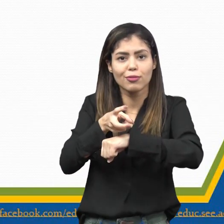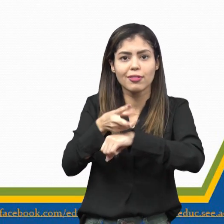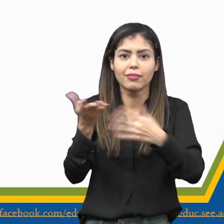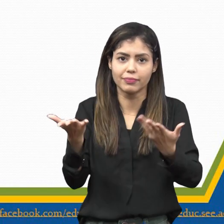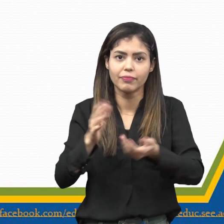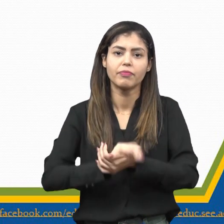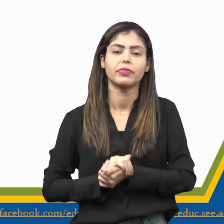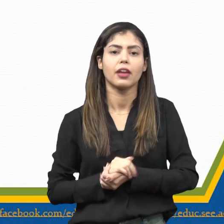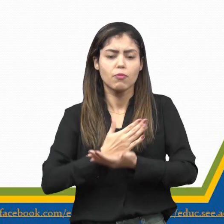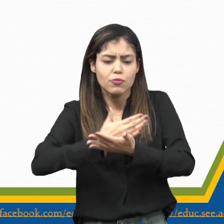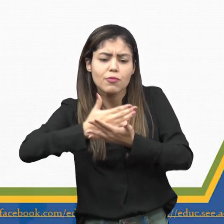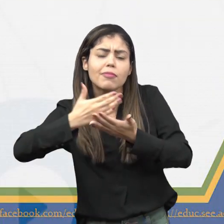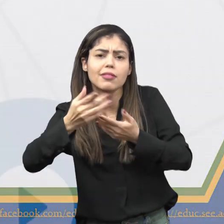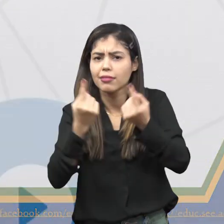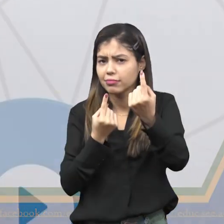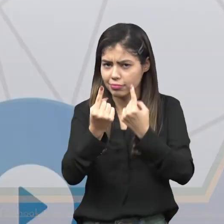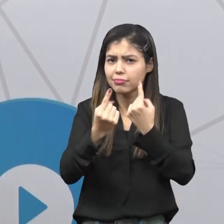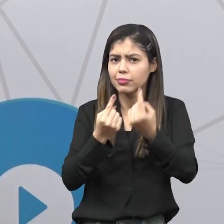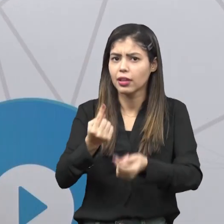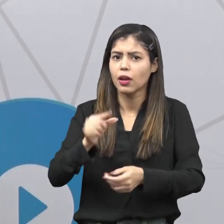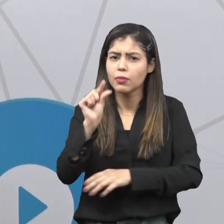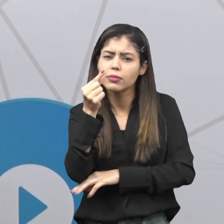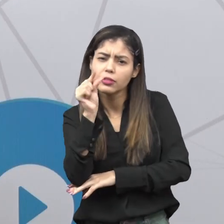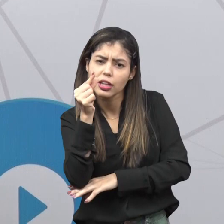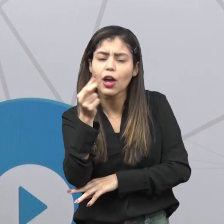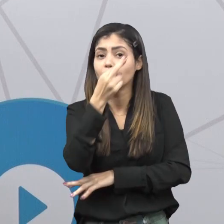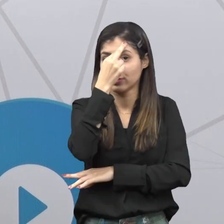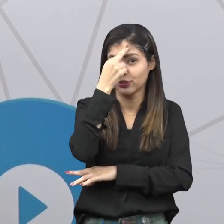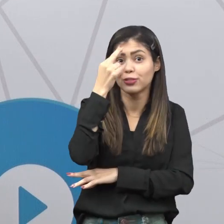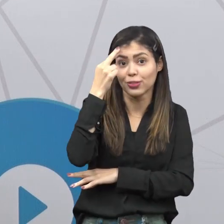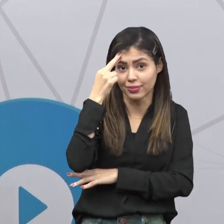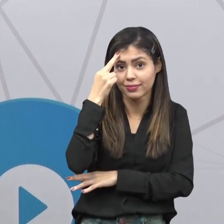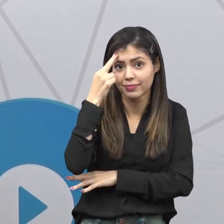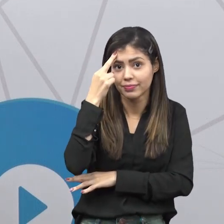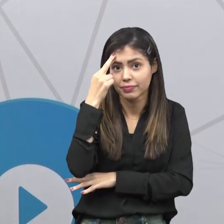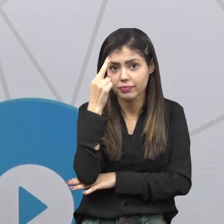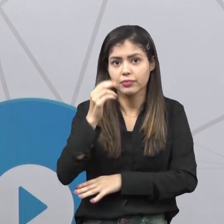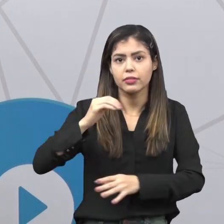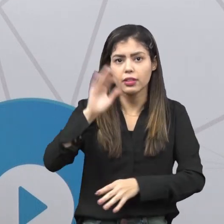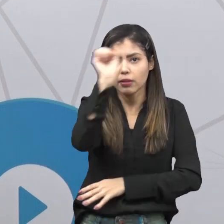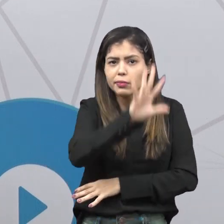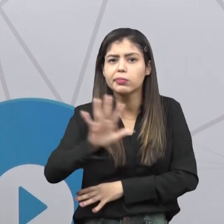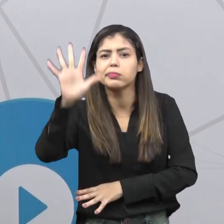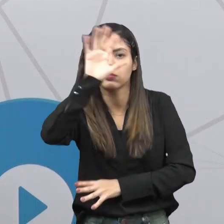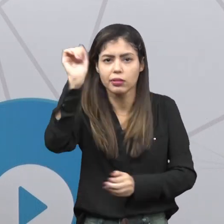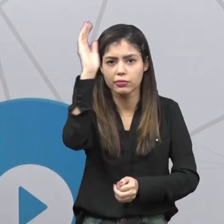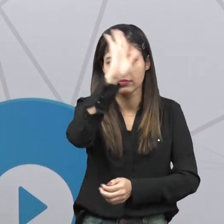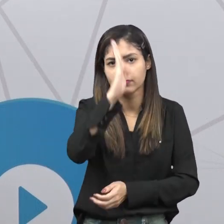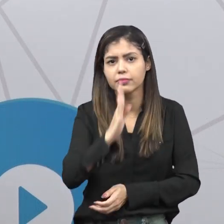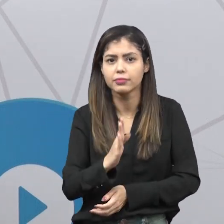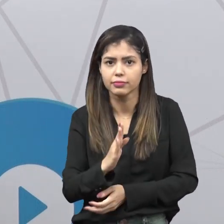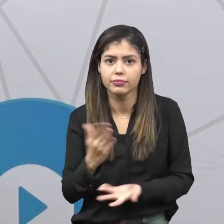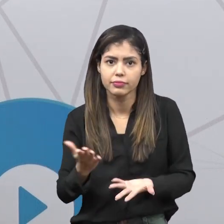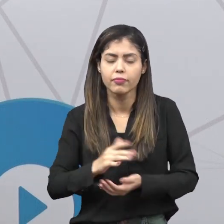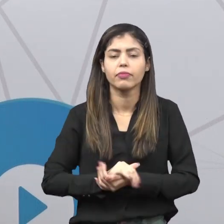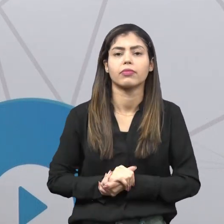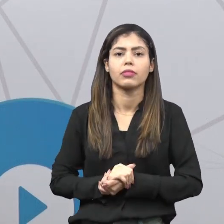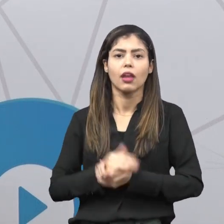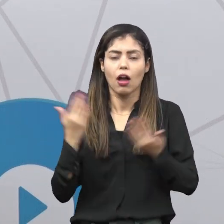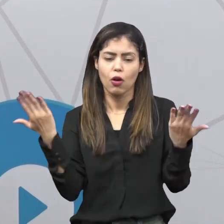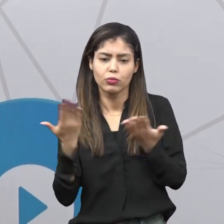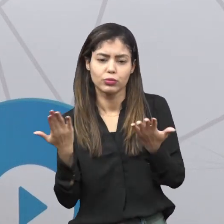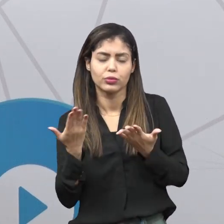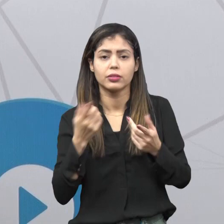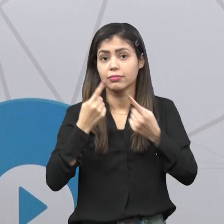Nós vamos começar a discutir um pouco aí sobre a nossa história, a história da nação brasileira. Hoje nós vamos discutir